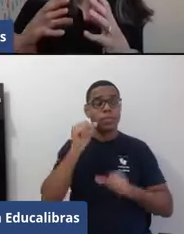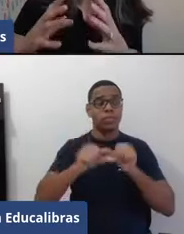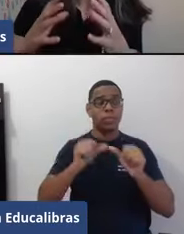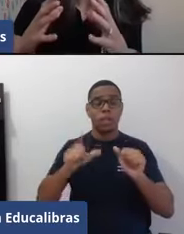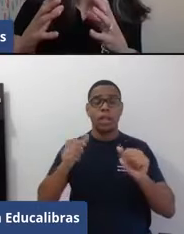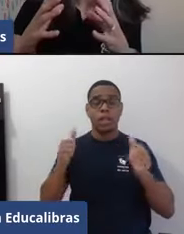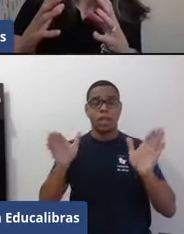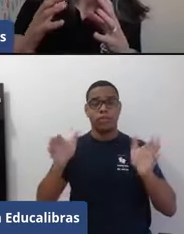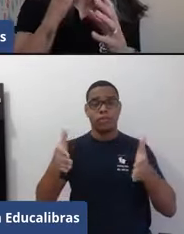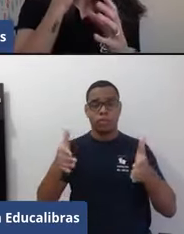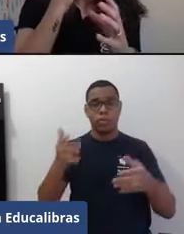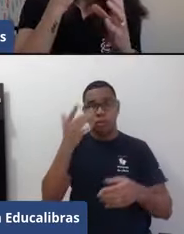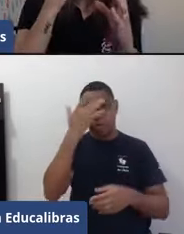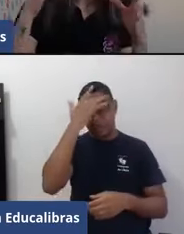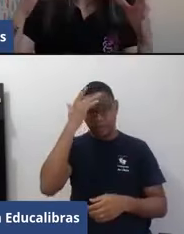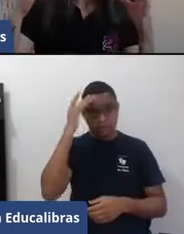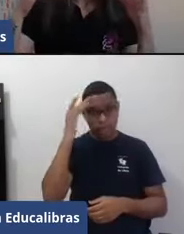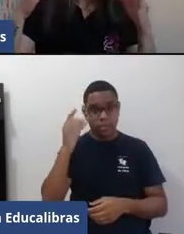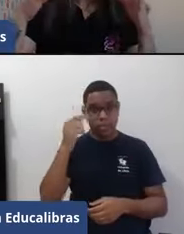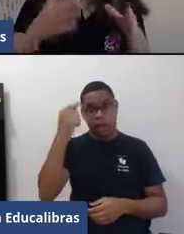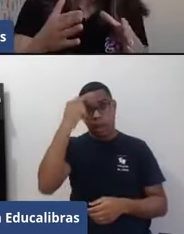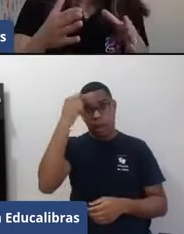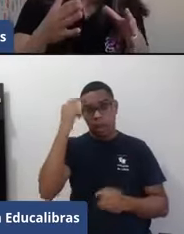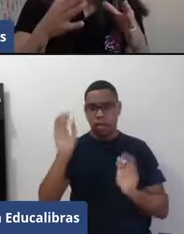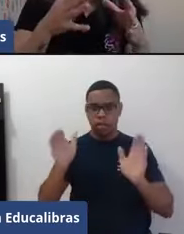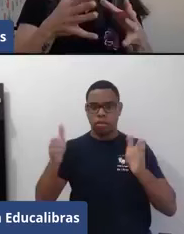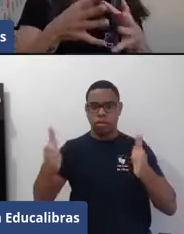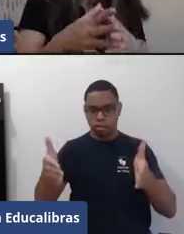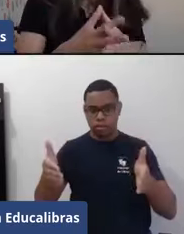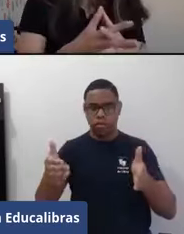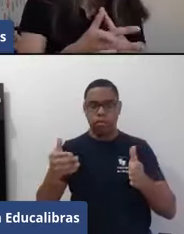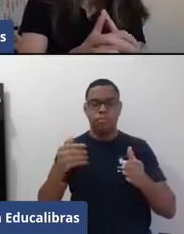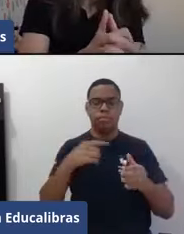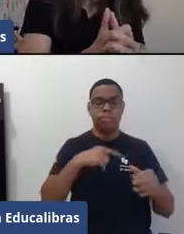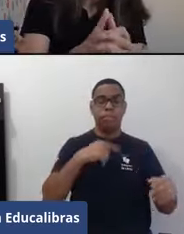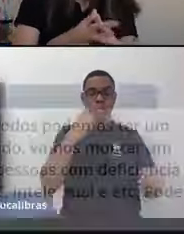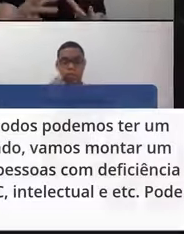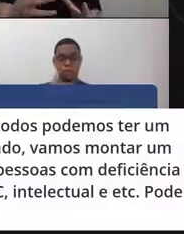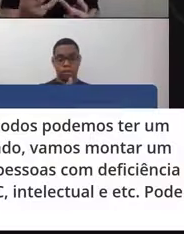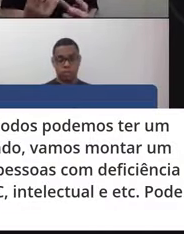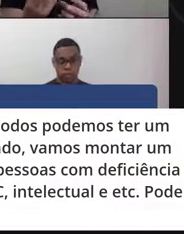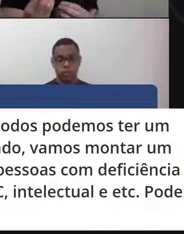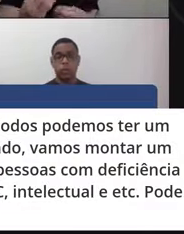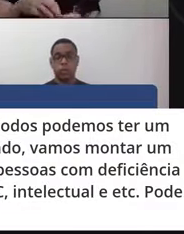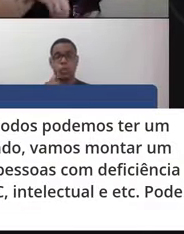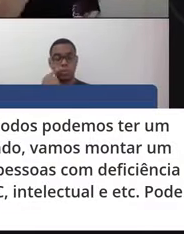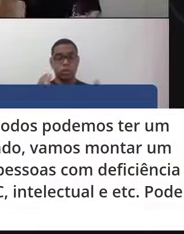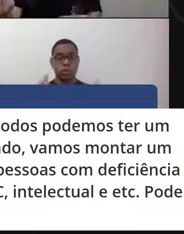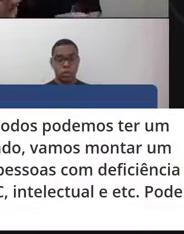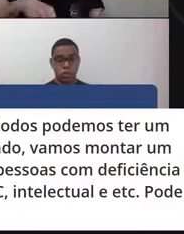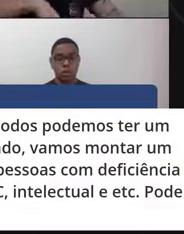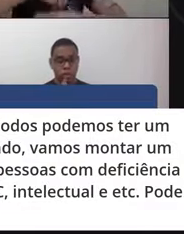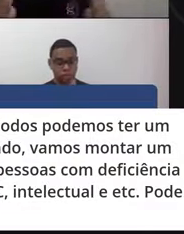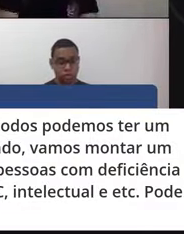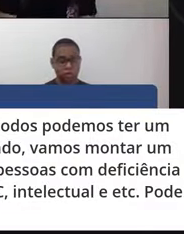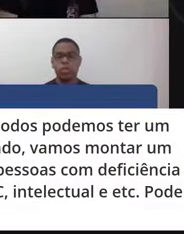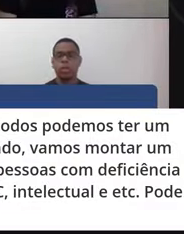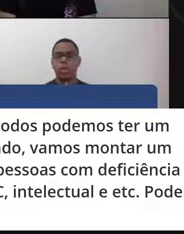pessoal fica muito focado, centrado no diagnóstico em si, quando deveria olhar para o todo,